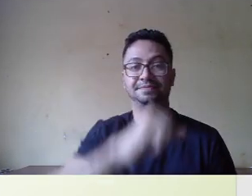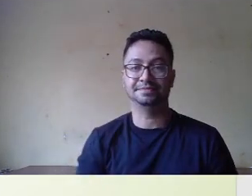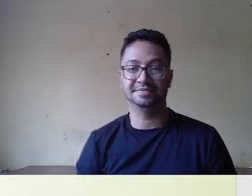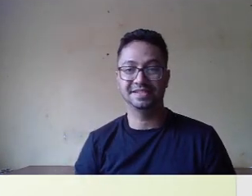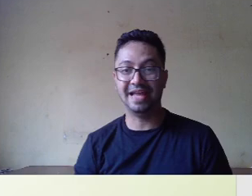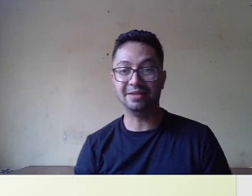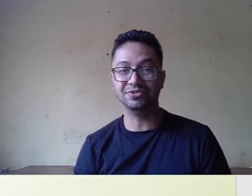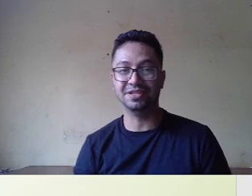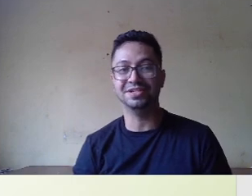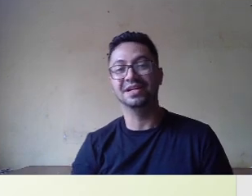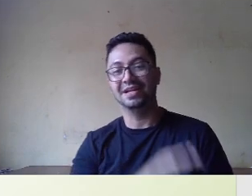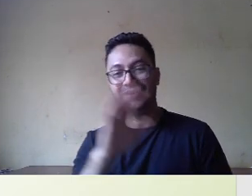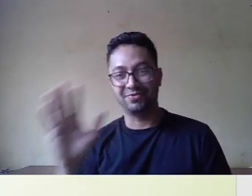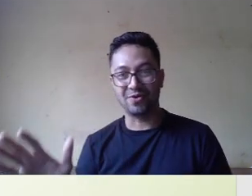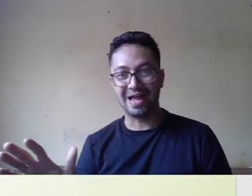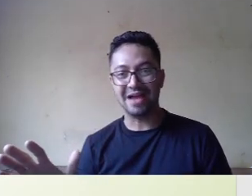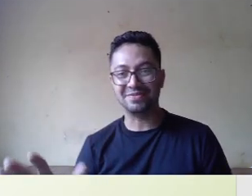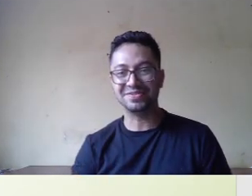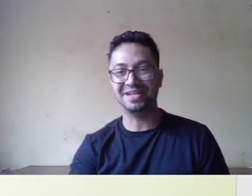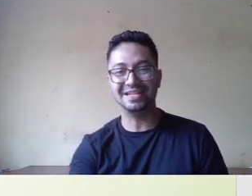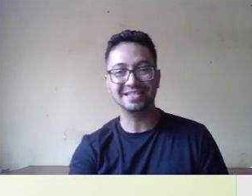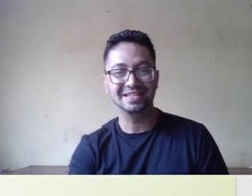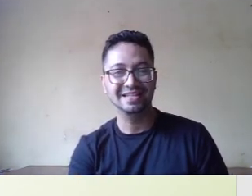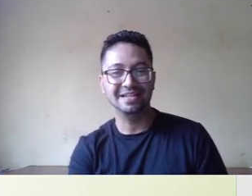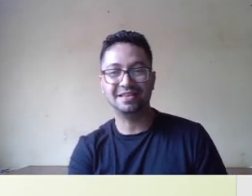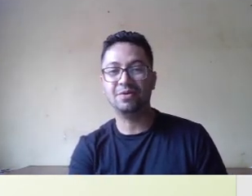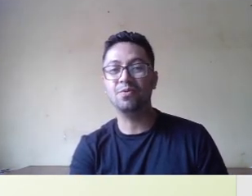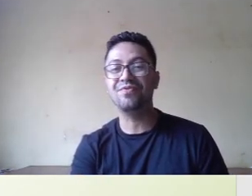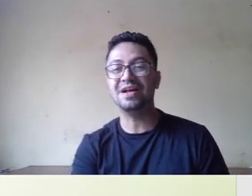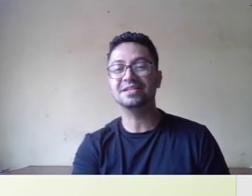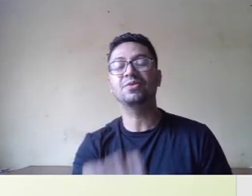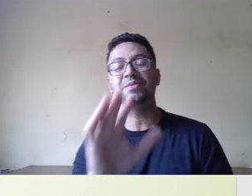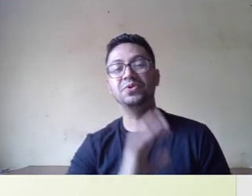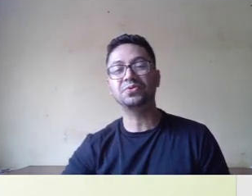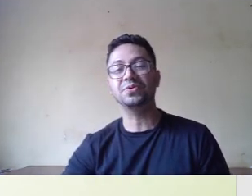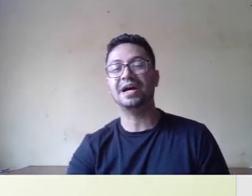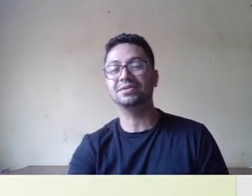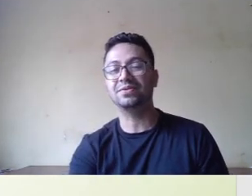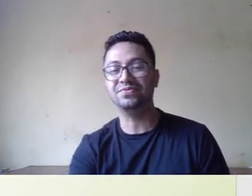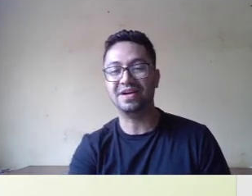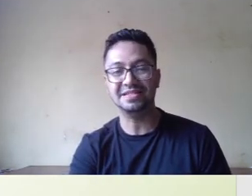caminhada, certo, gente? Ficou claro para vocês? Então, o